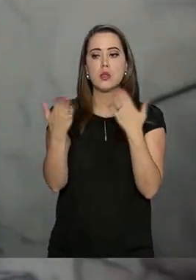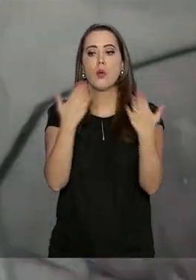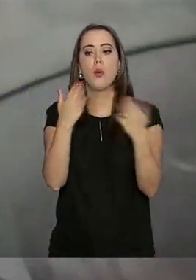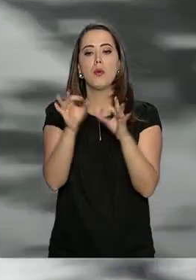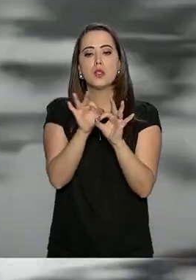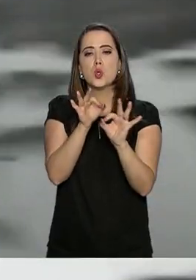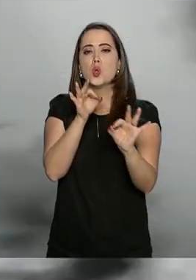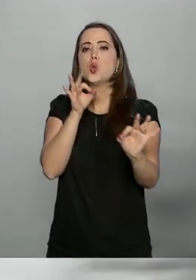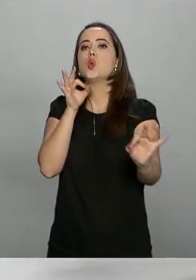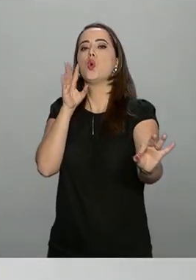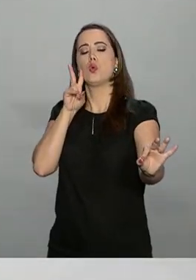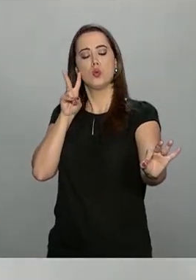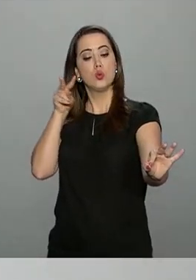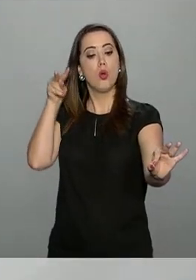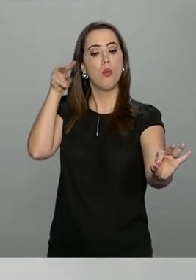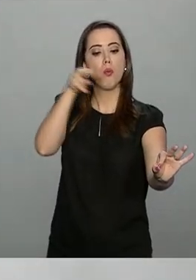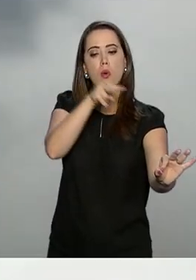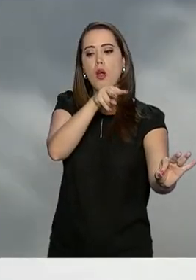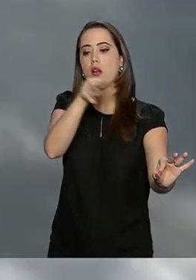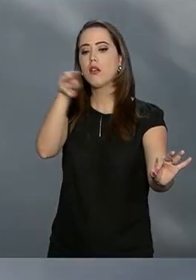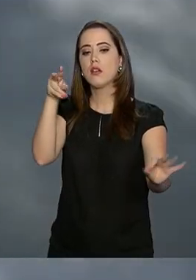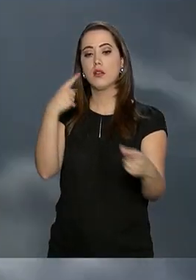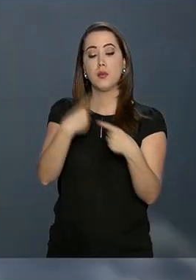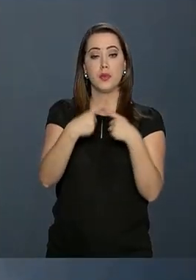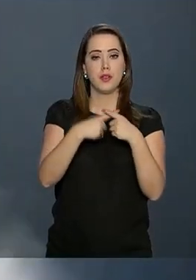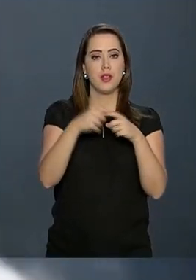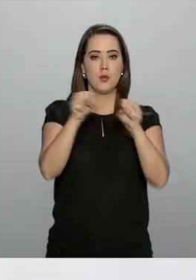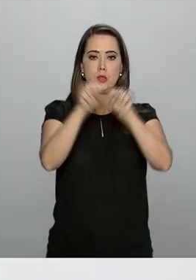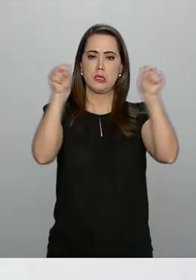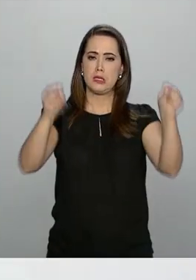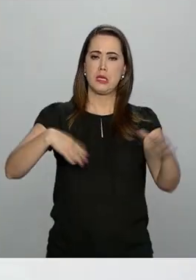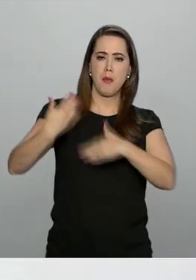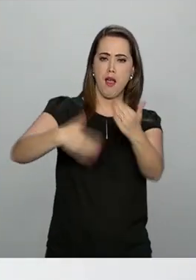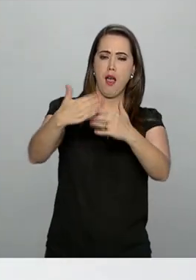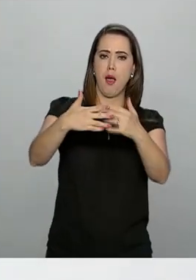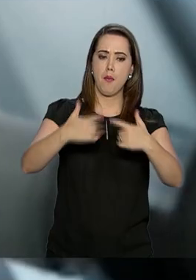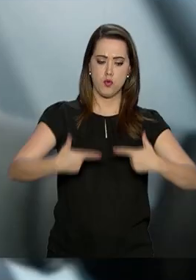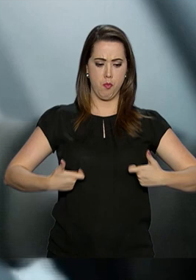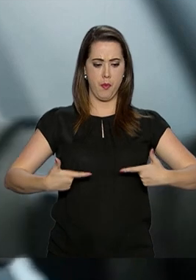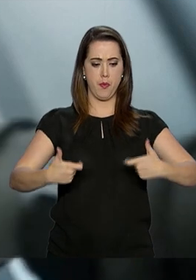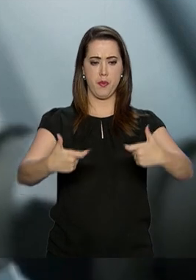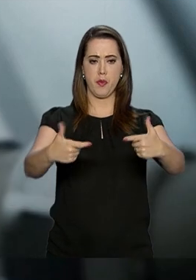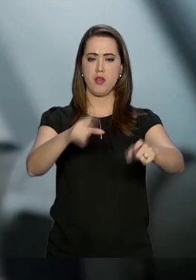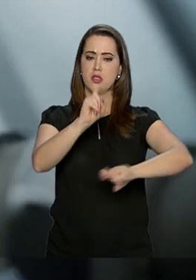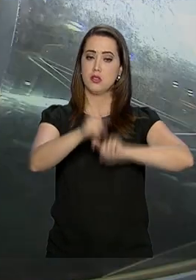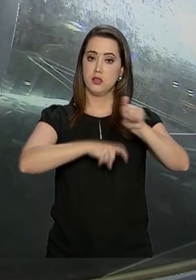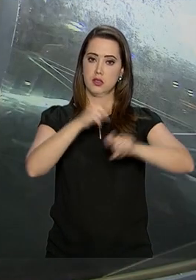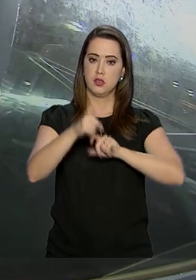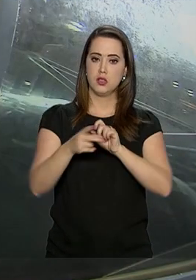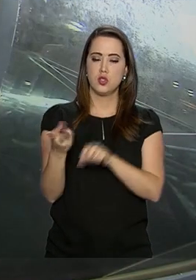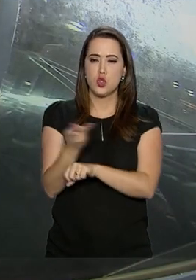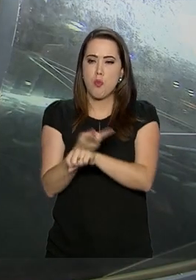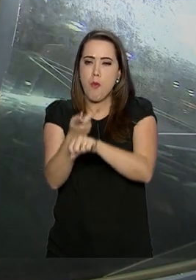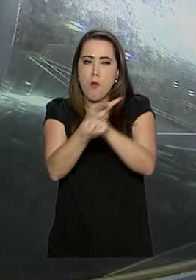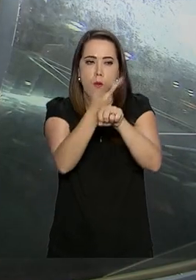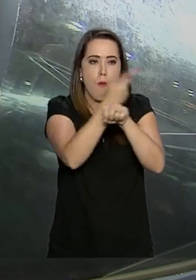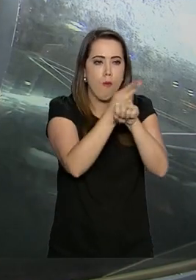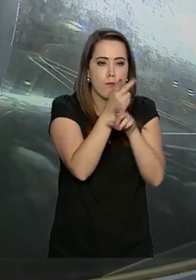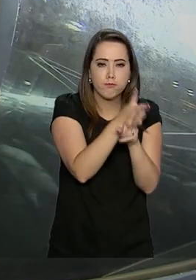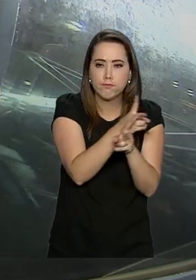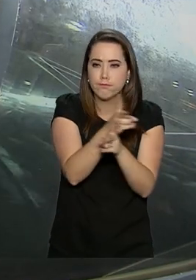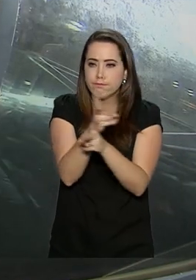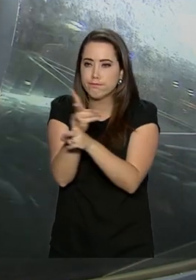sem ser detectado. Isso é possível devido aos sistemas avançados de guerra eletrônica e de rastreamento